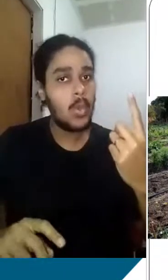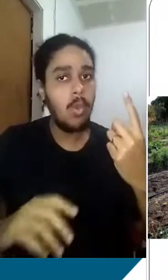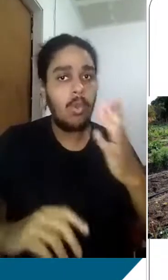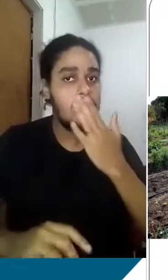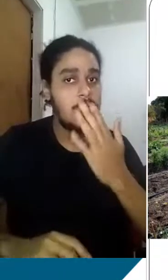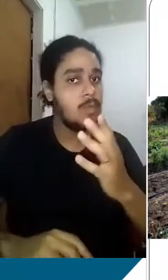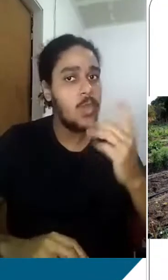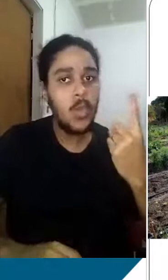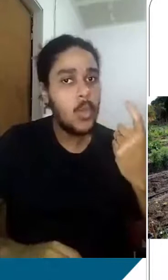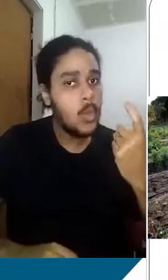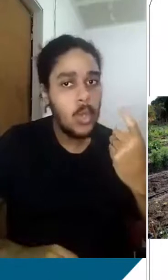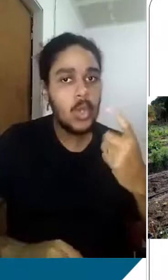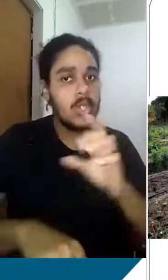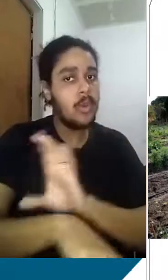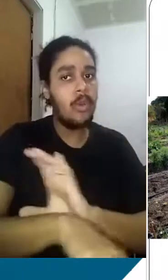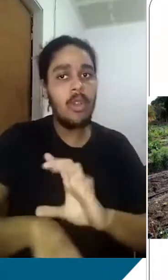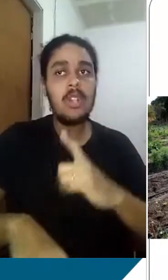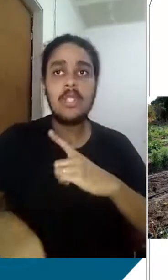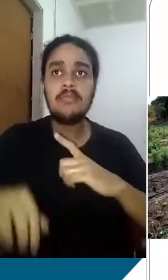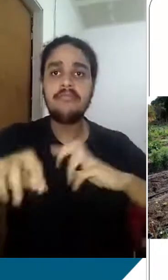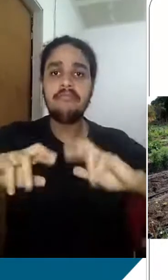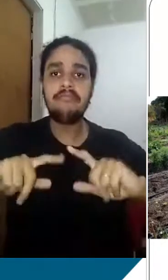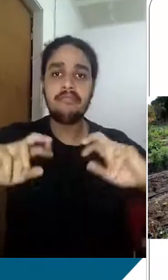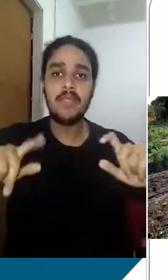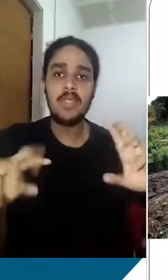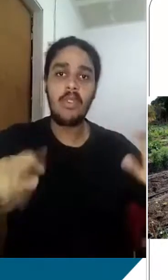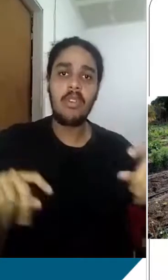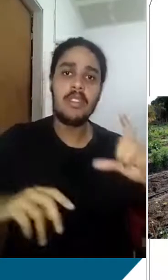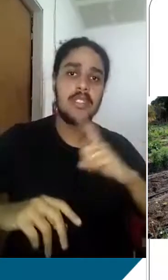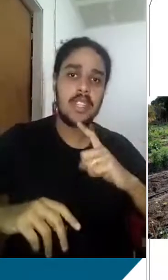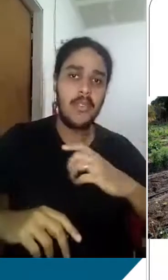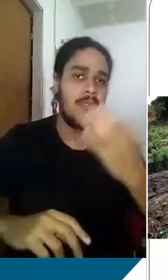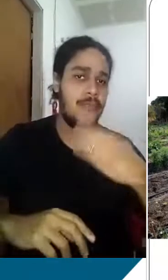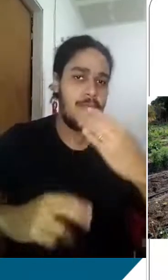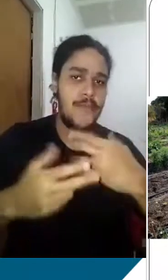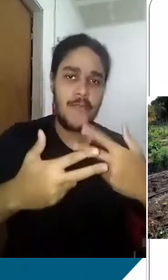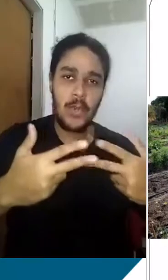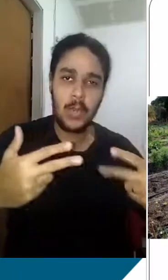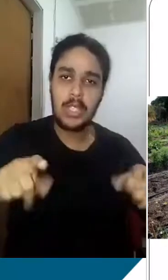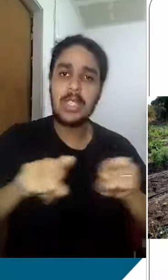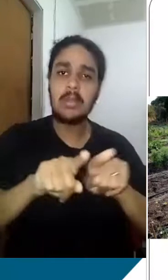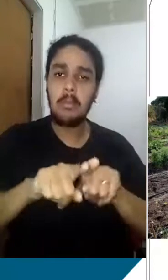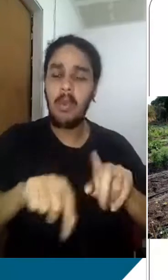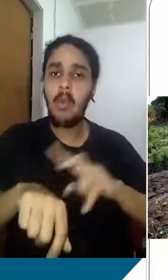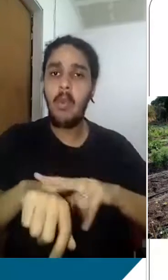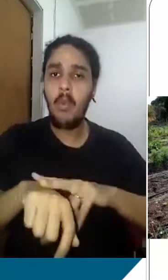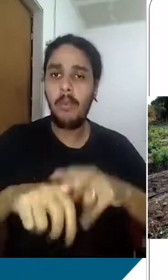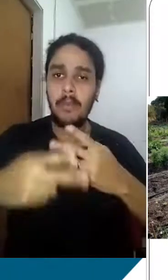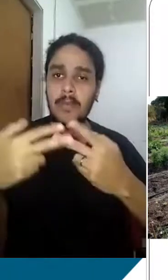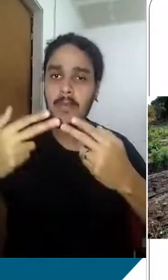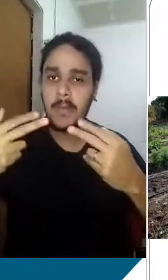cultura, né, nessas figuras. A gente vê desde frutas até hortaliças,